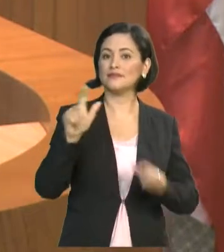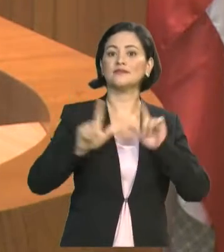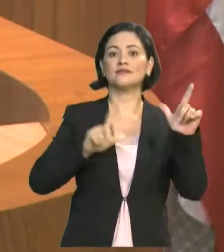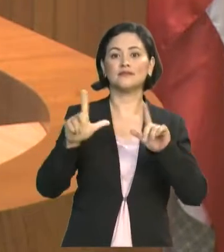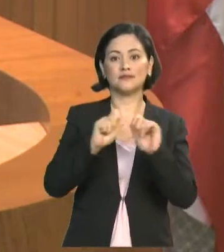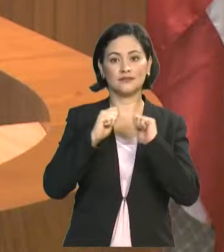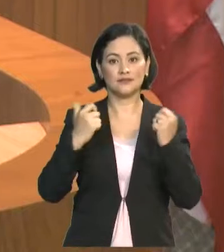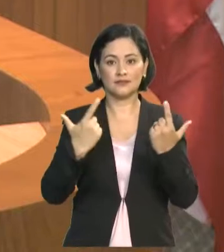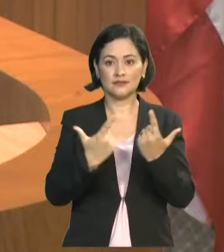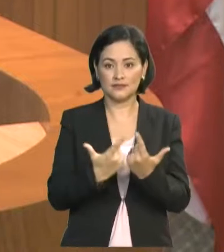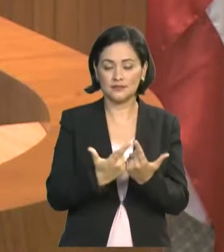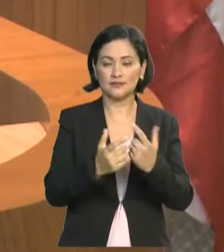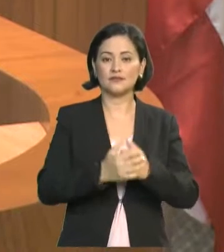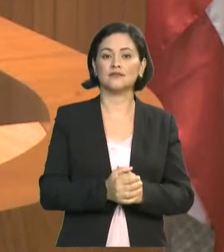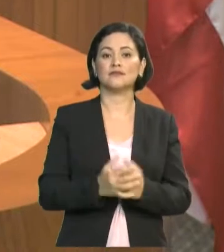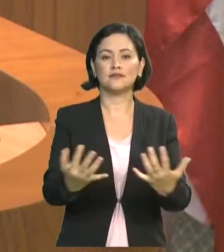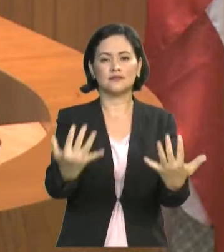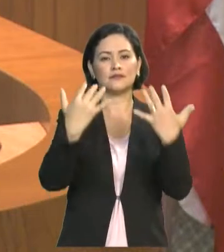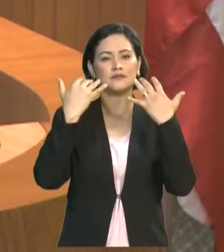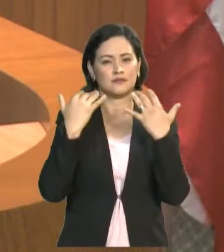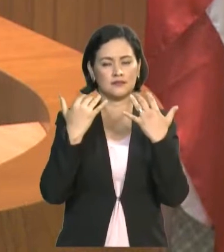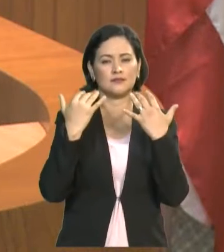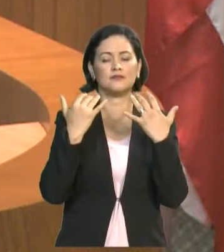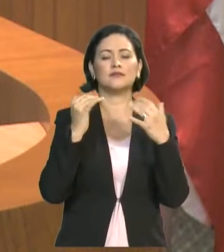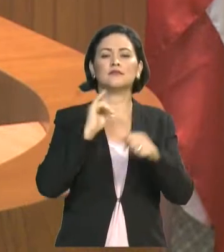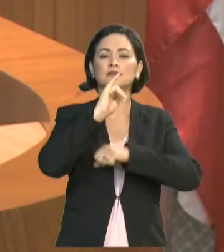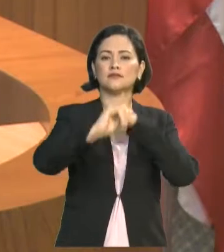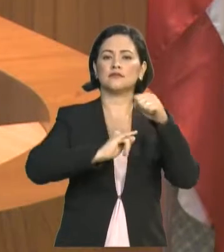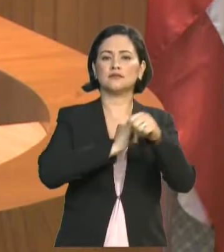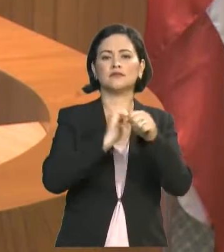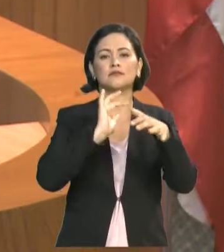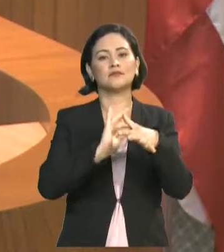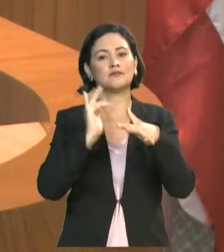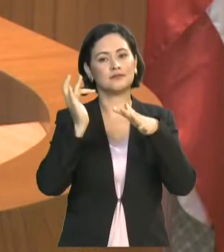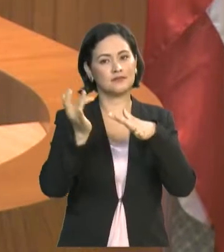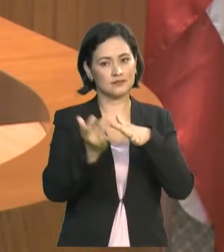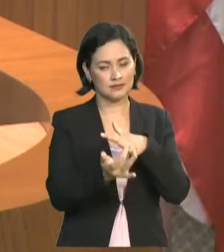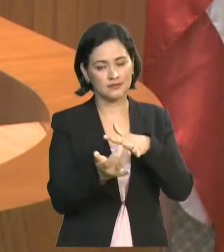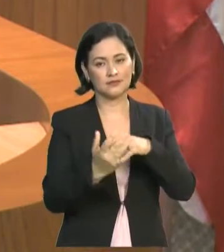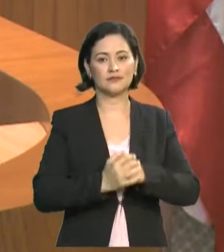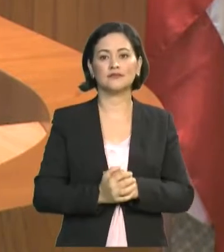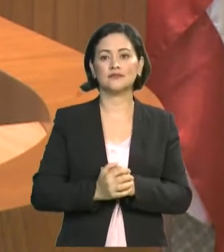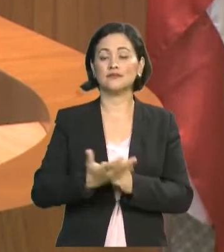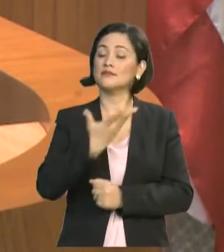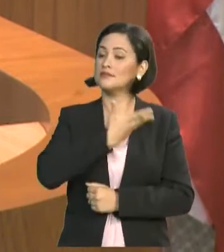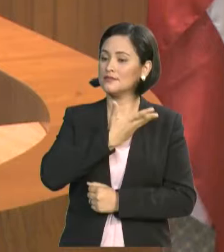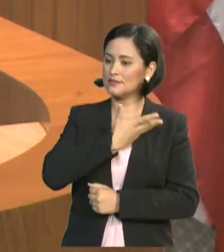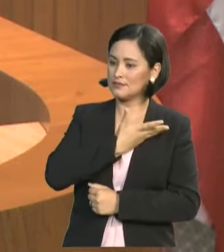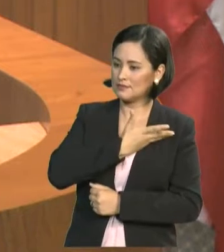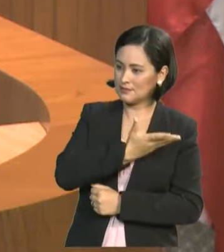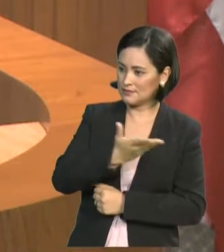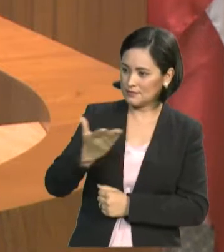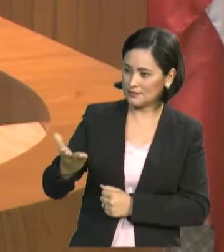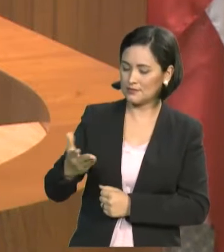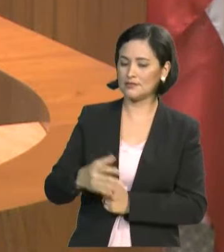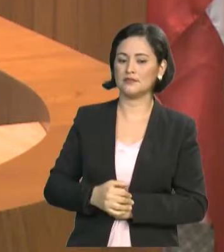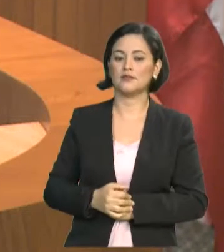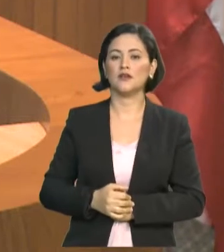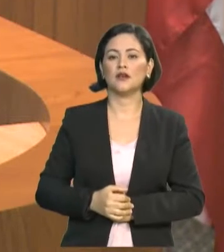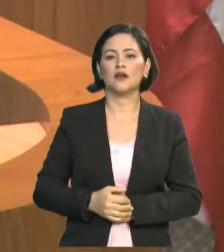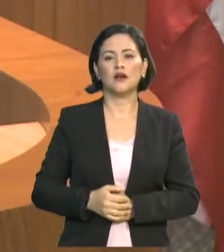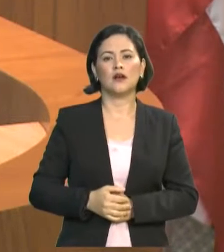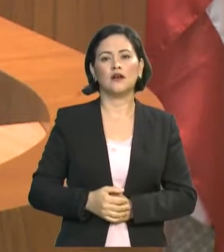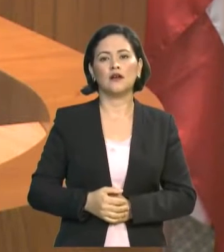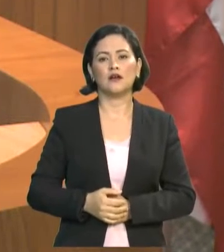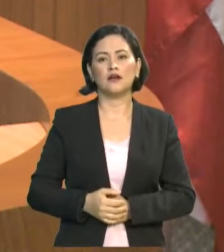internautas, caros colegas, gostaria aqui de citar a vocês algumas visitas que fiz